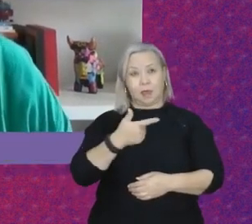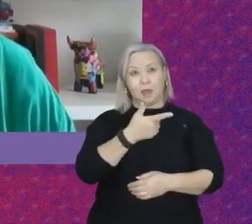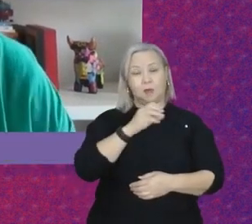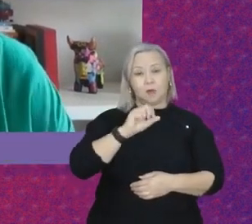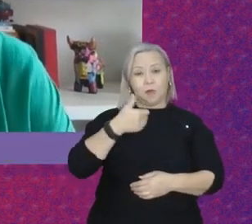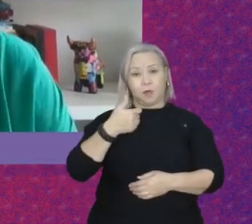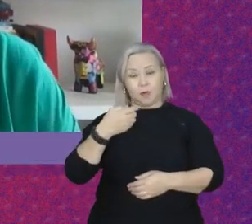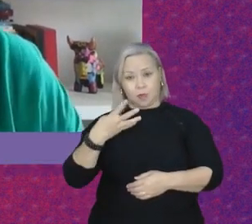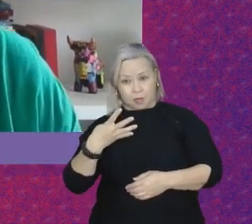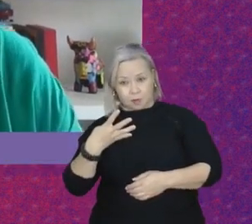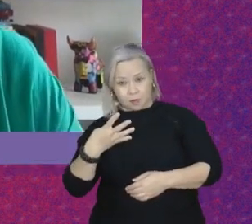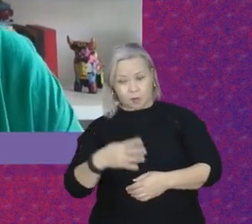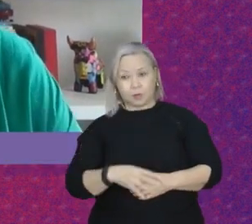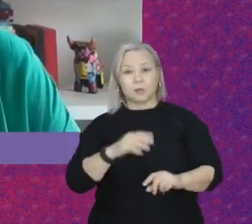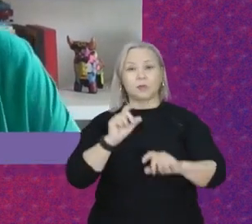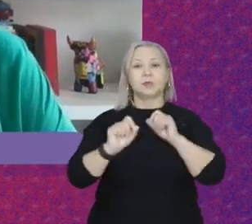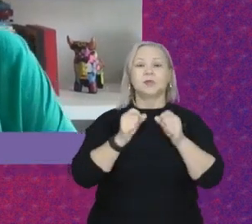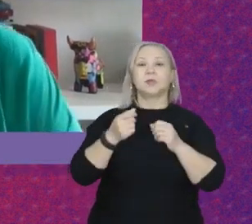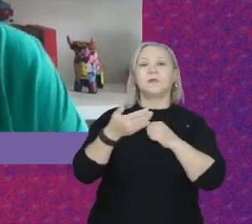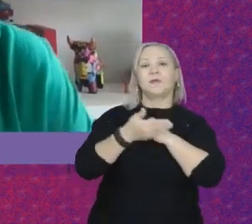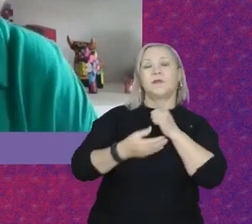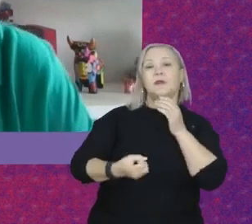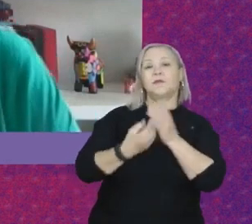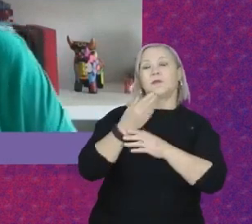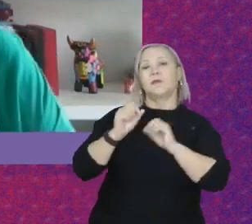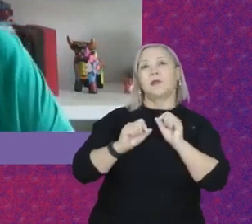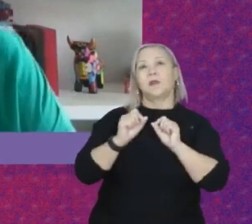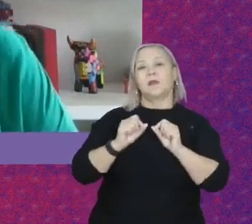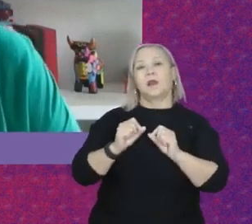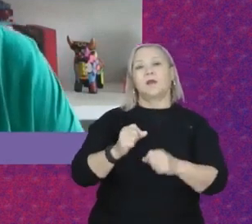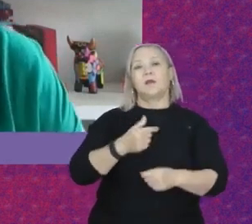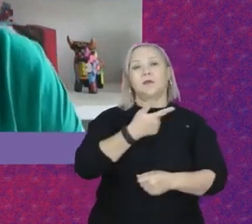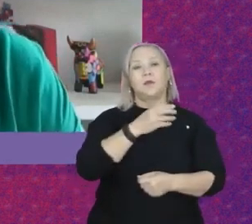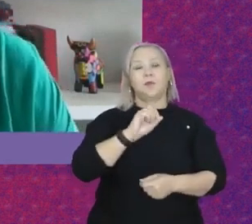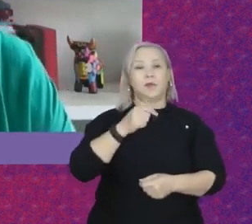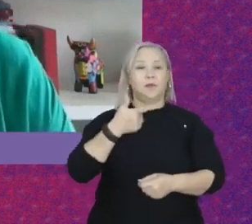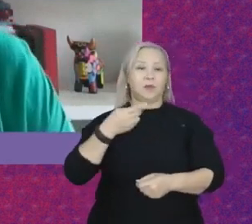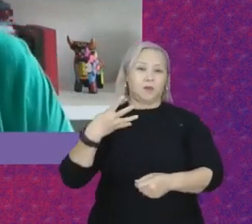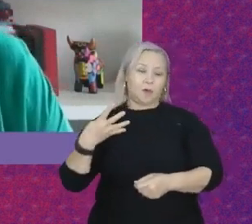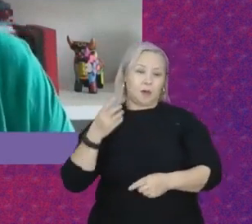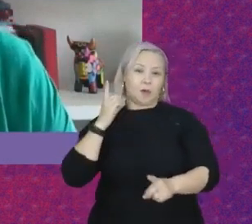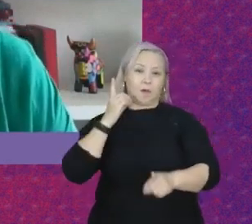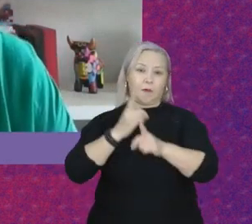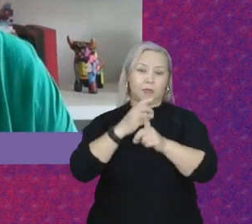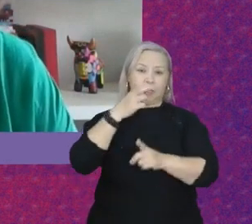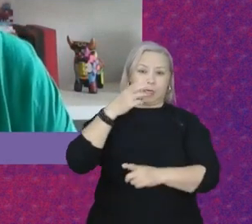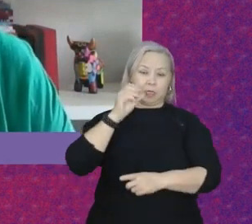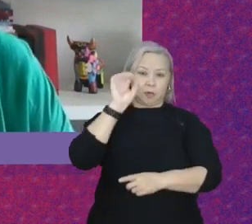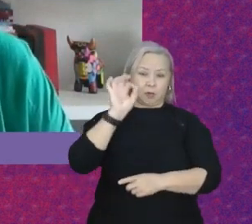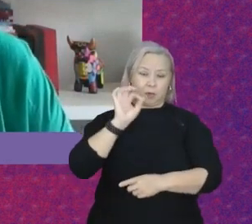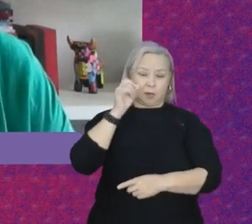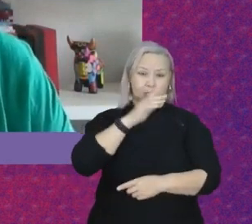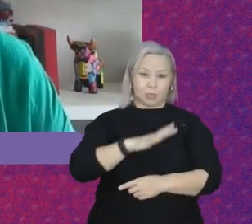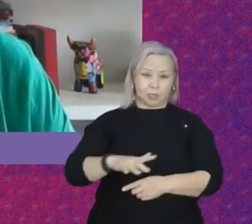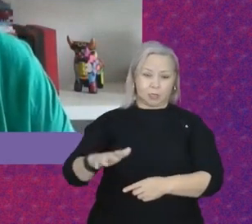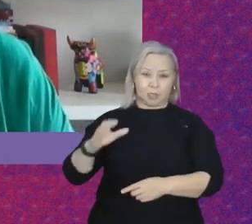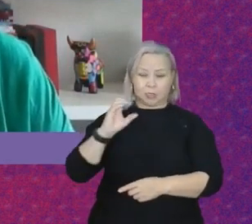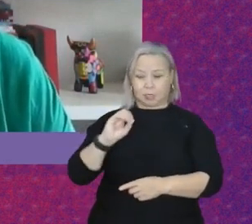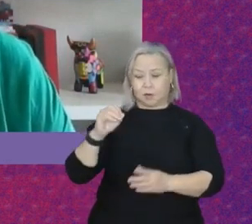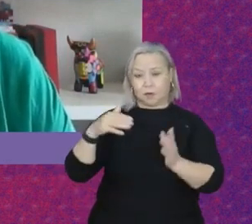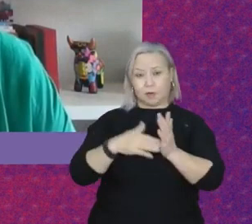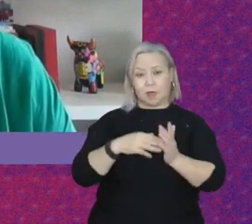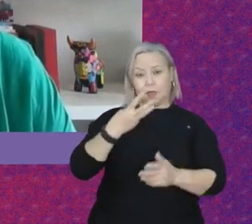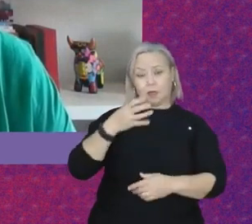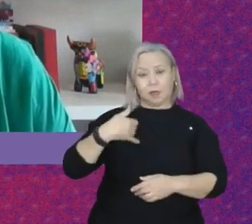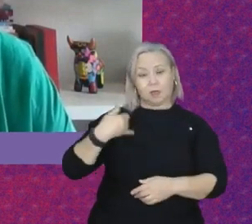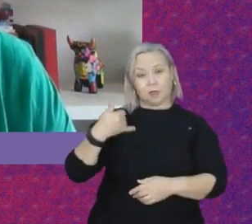2014 e que vai findar agora em 2024, atender 50%, né, das crianças de 0 a 3 anos